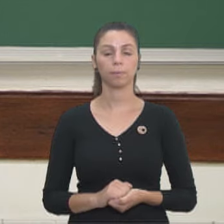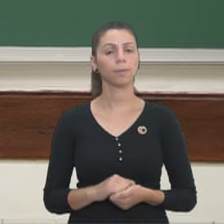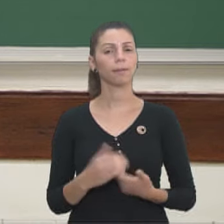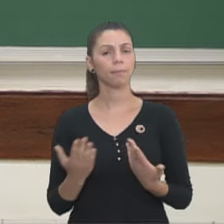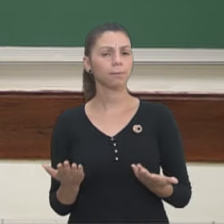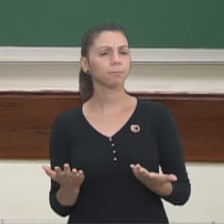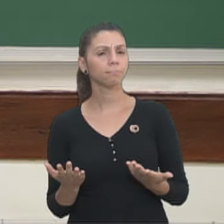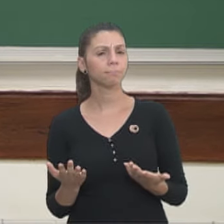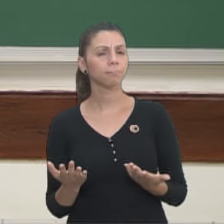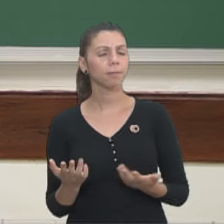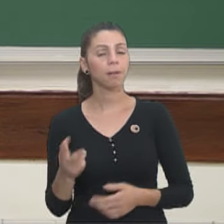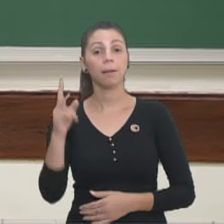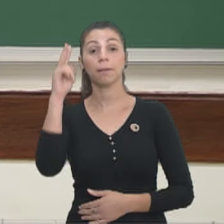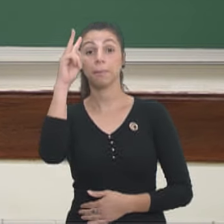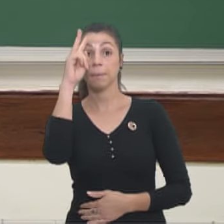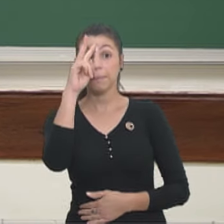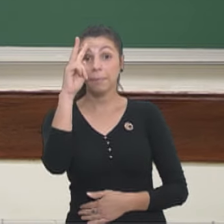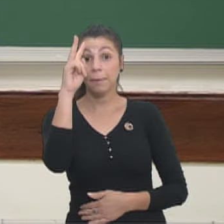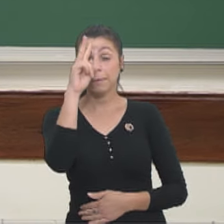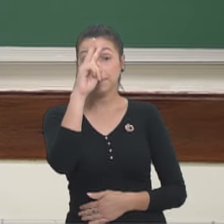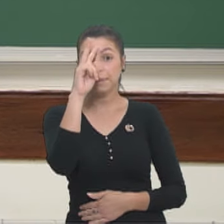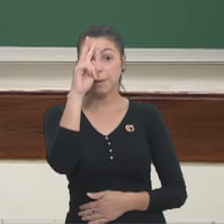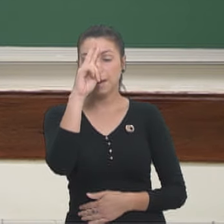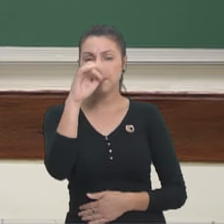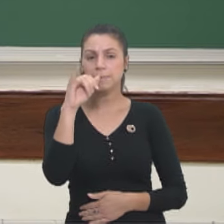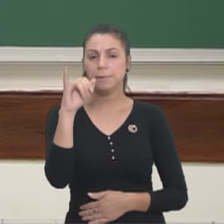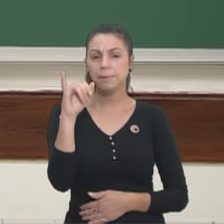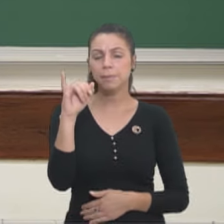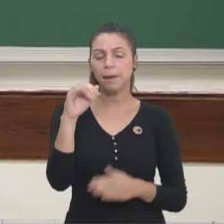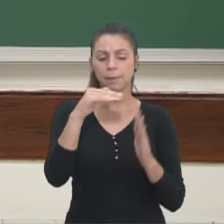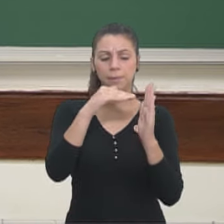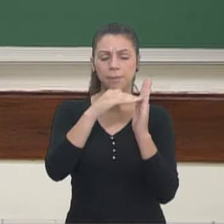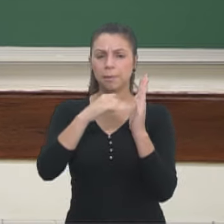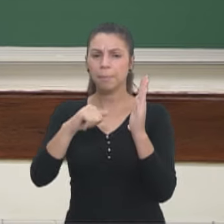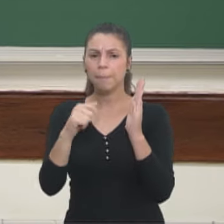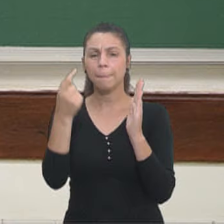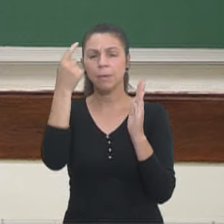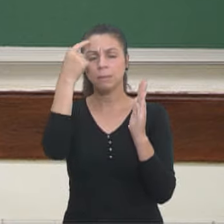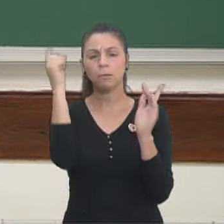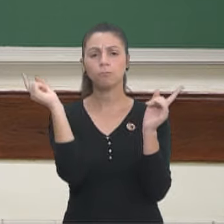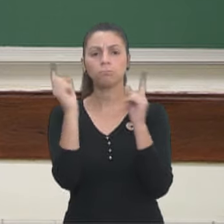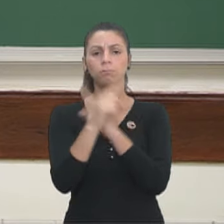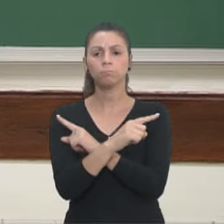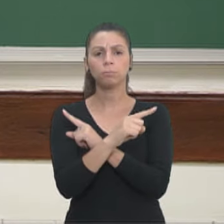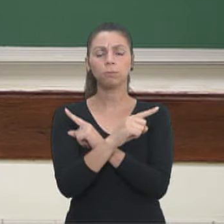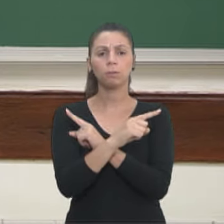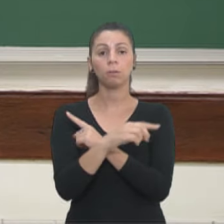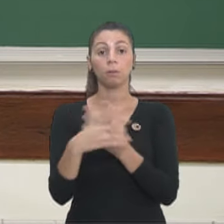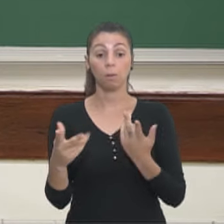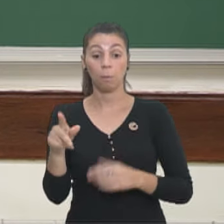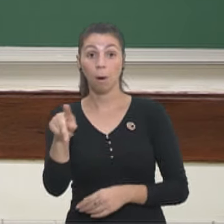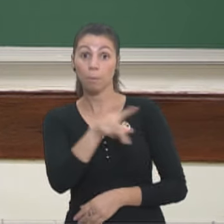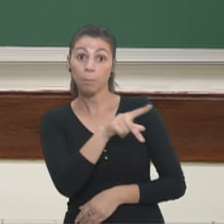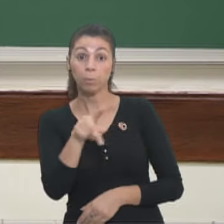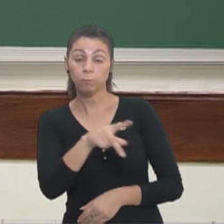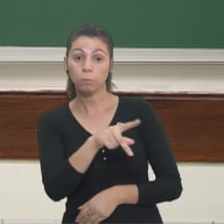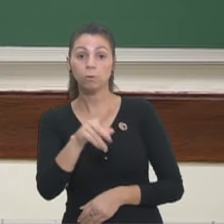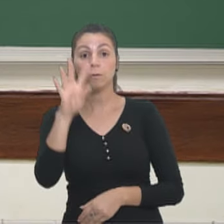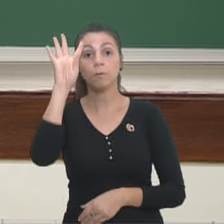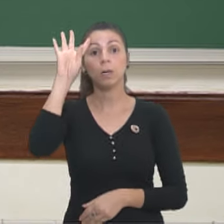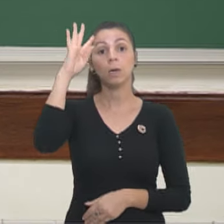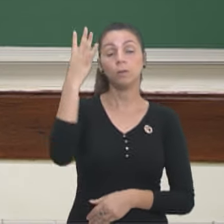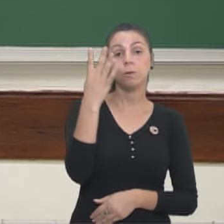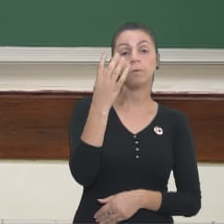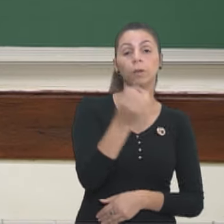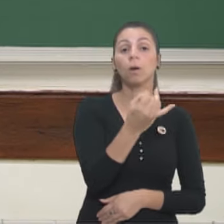E aí? Lembram? Quando a gente faz a subtração, a gente vai pensar no oposto. Então, a prof vai fazer alguns aqui no